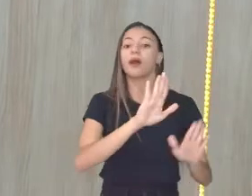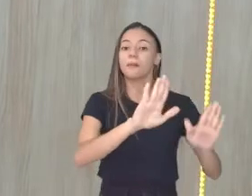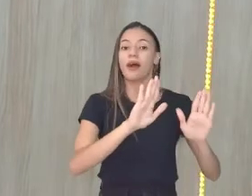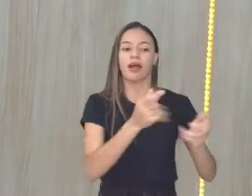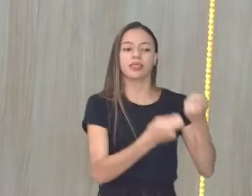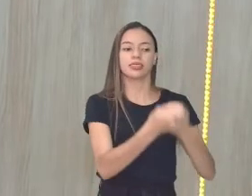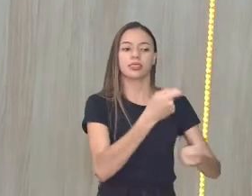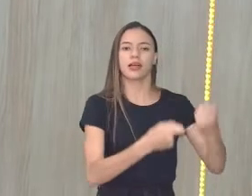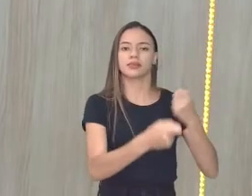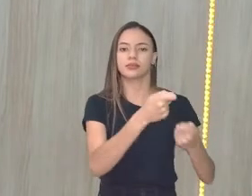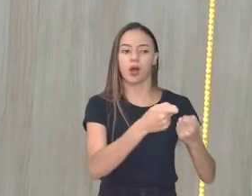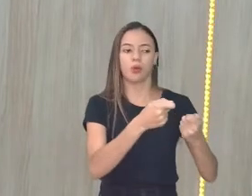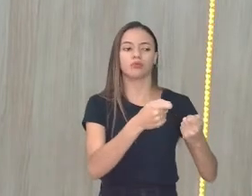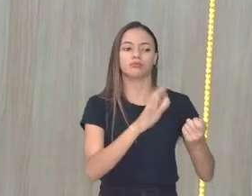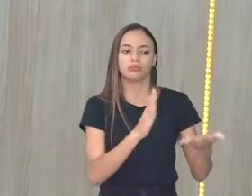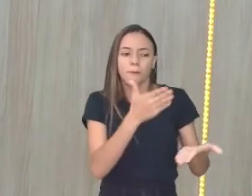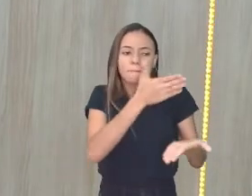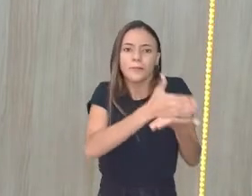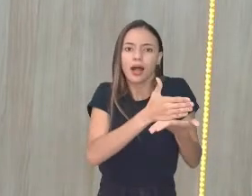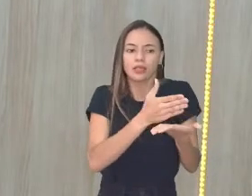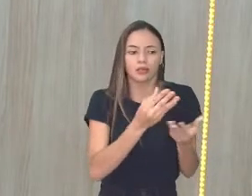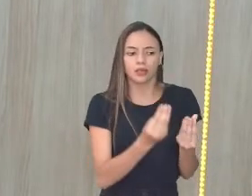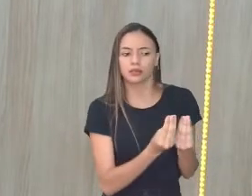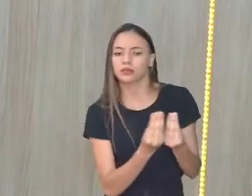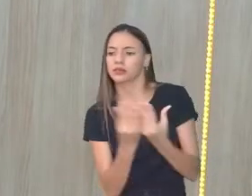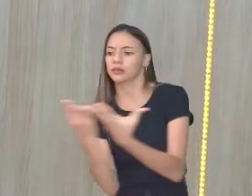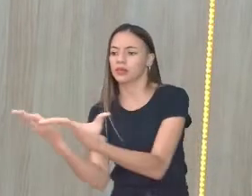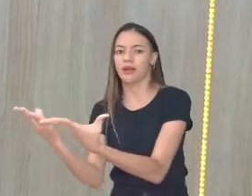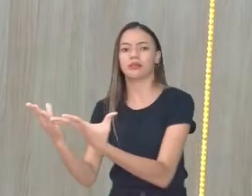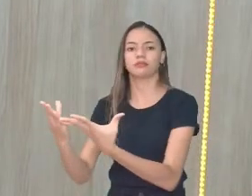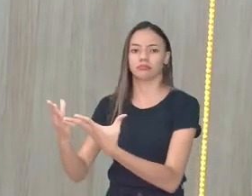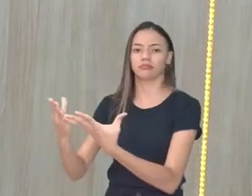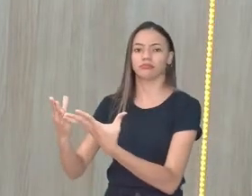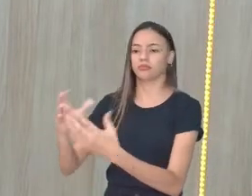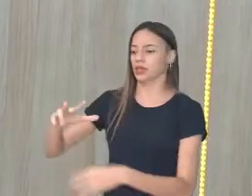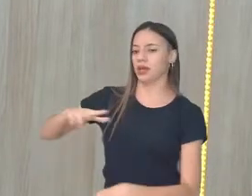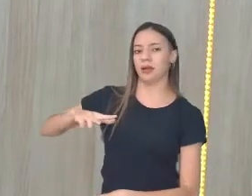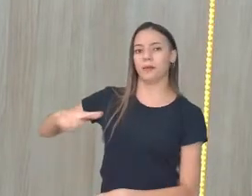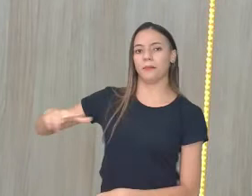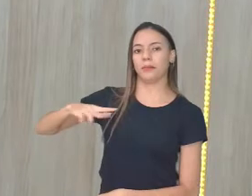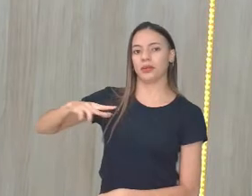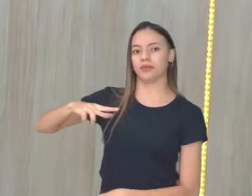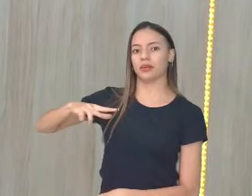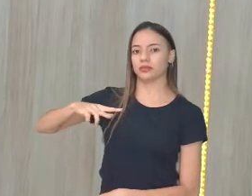dela para iniciativa privada, né? Para